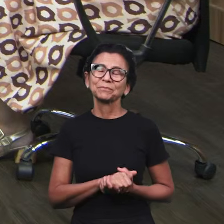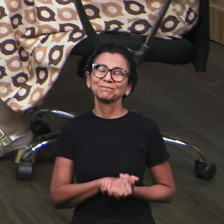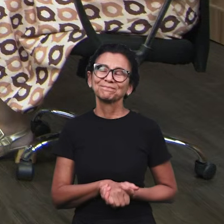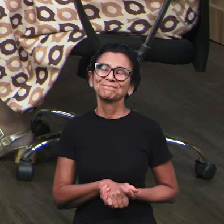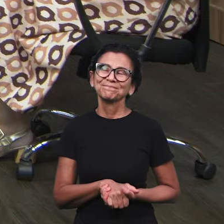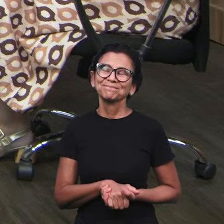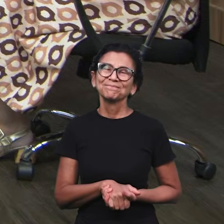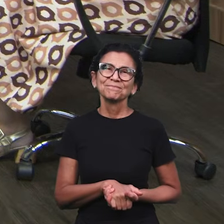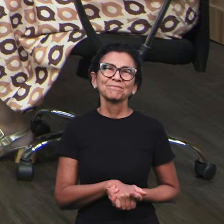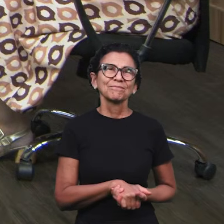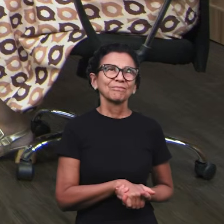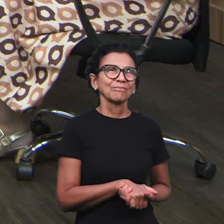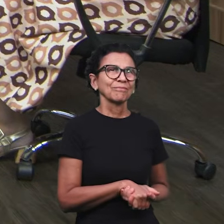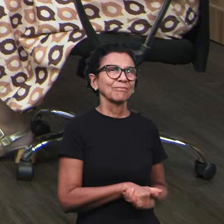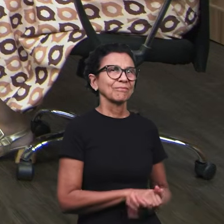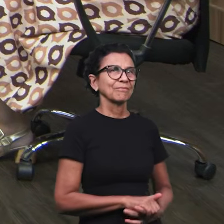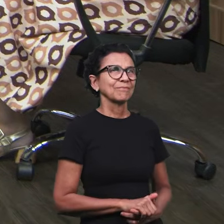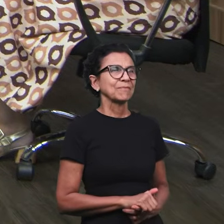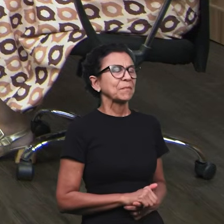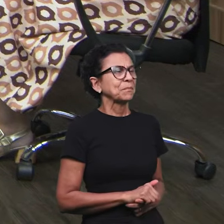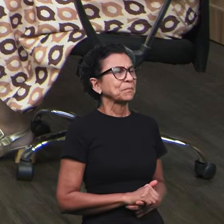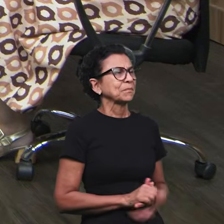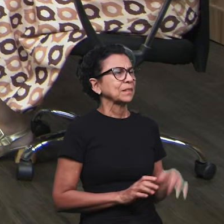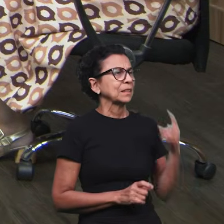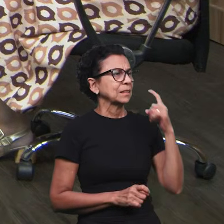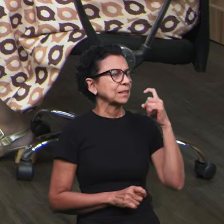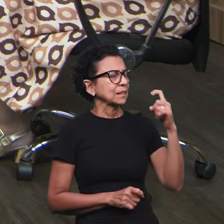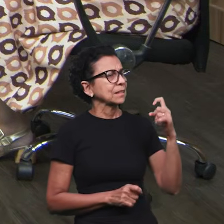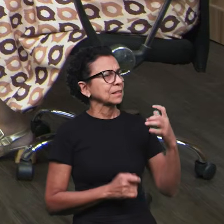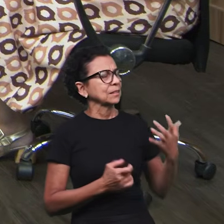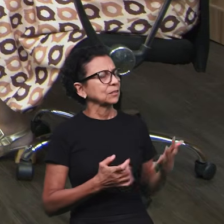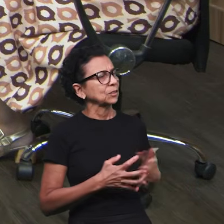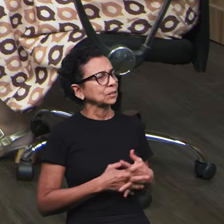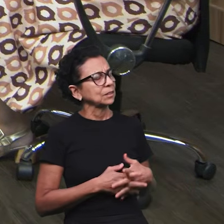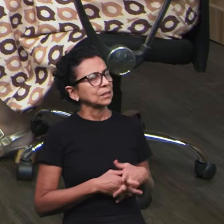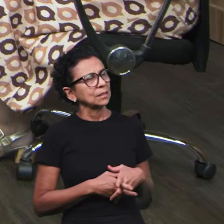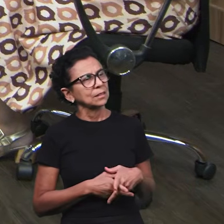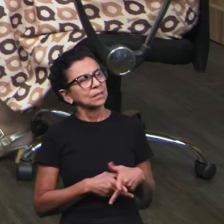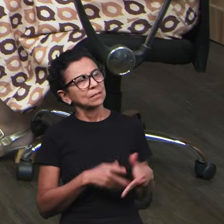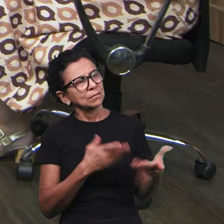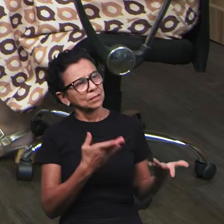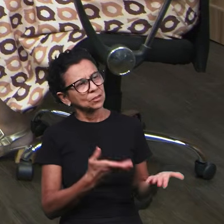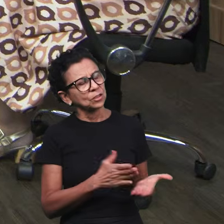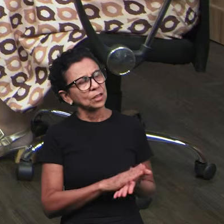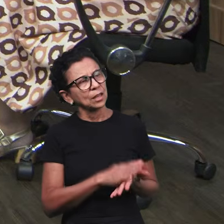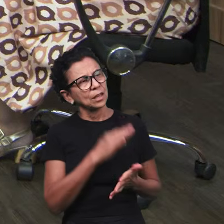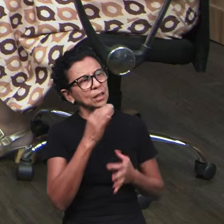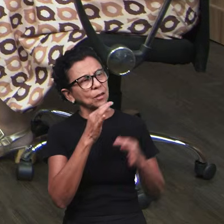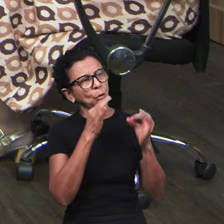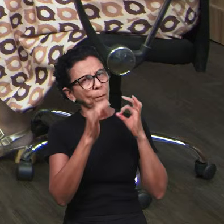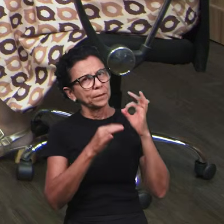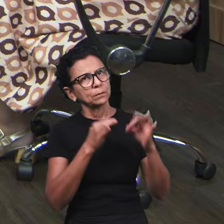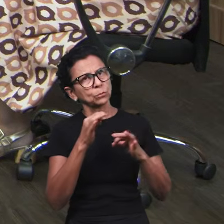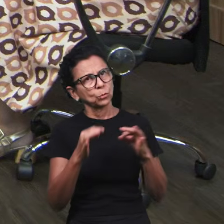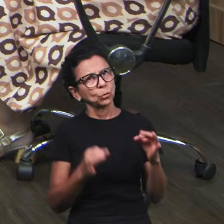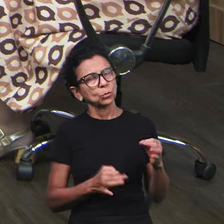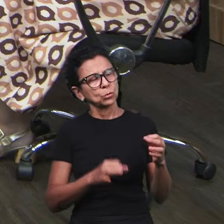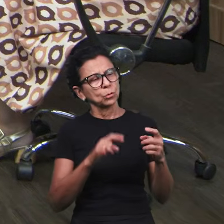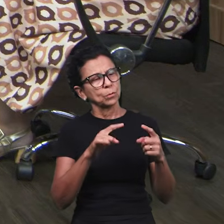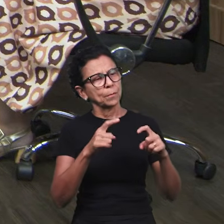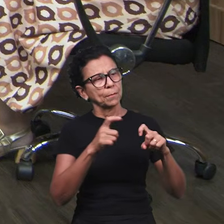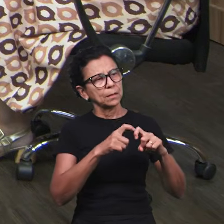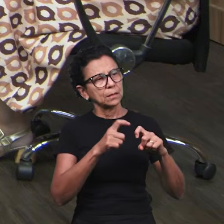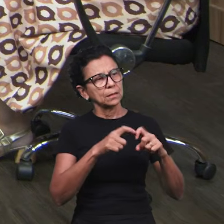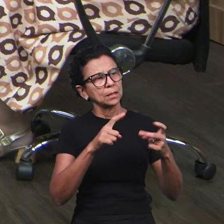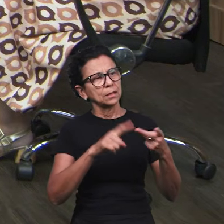É interessante, né, pastor, que o senhor está falando sobre a medicina, sobre a escolha, né, que a